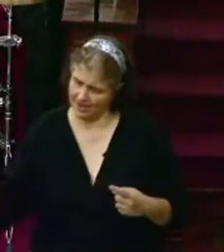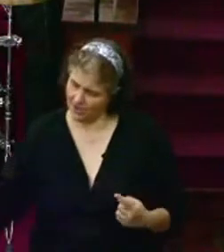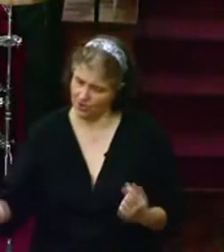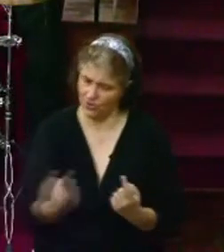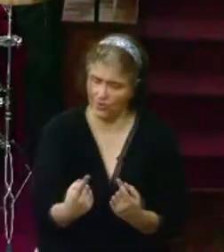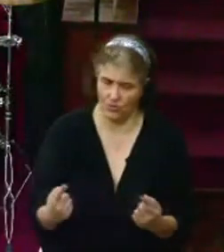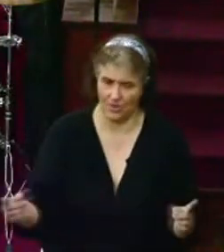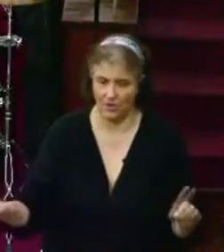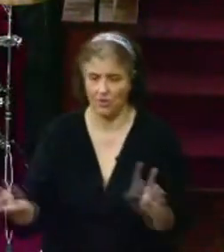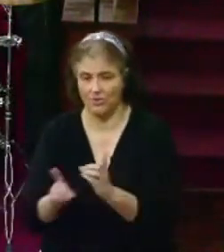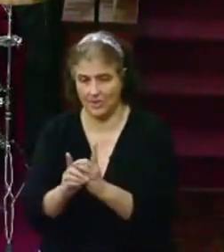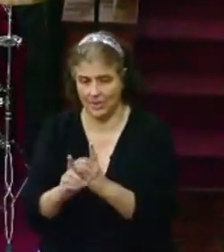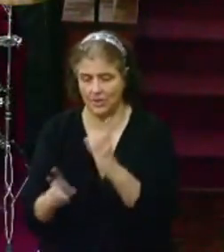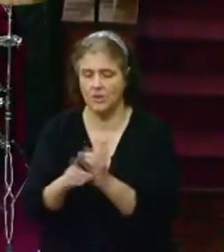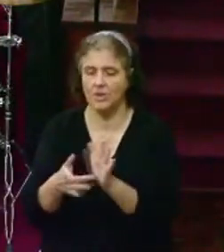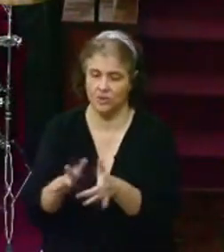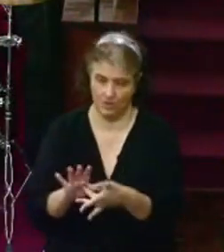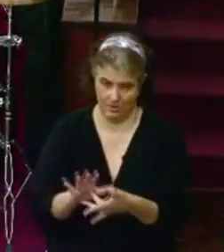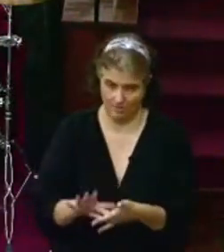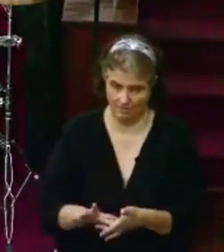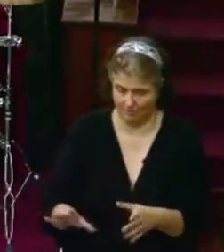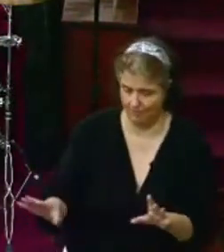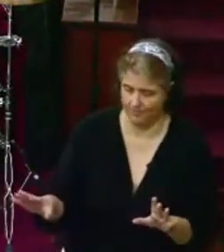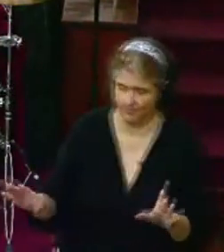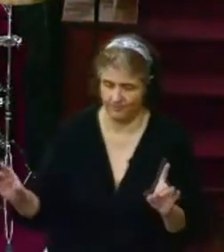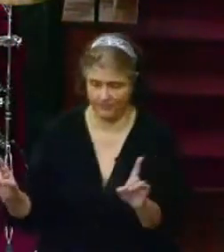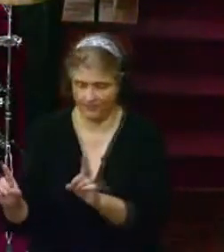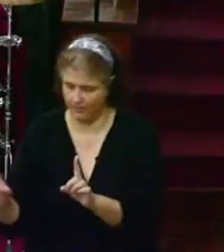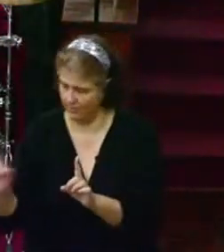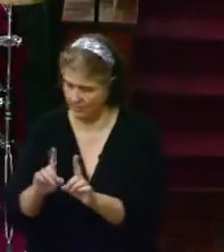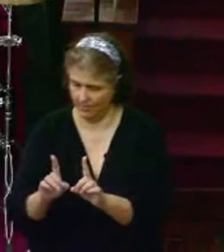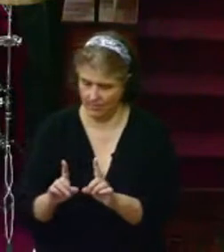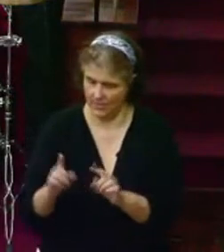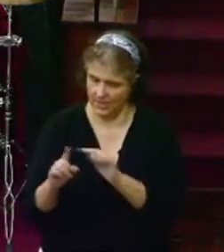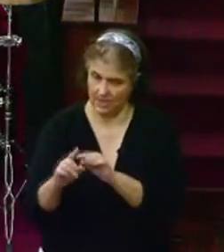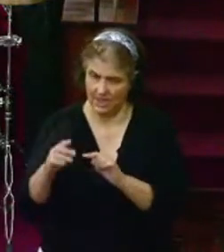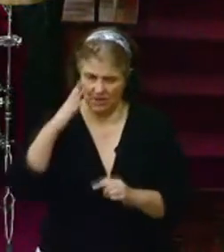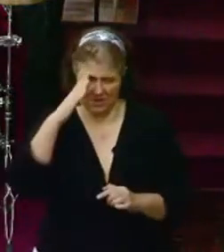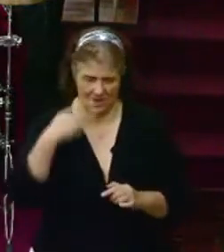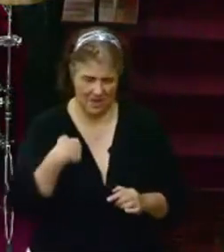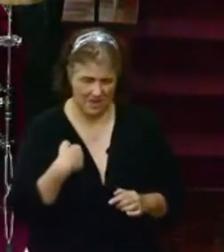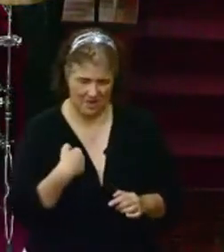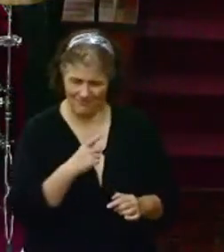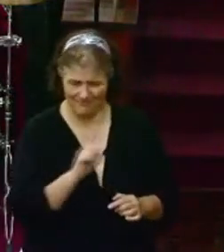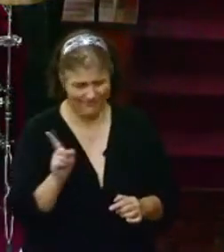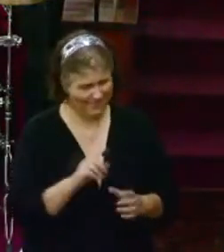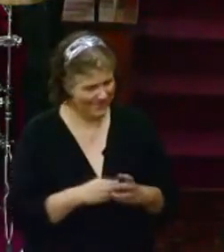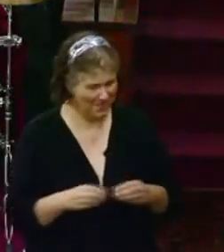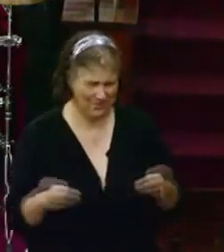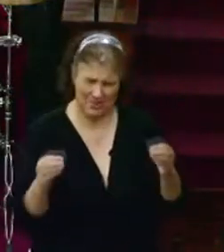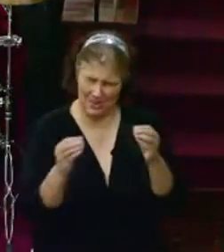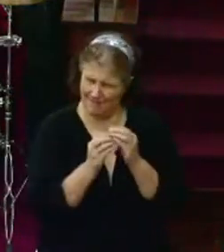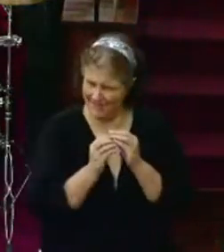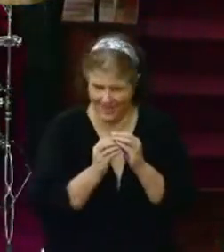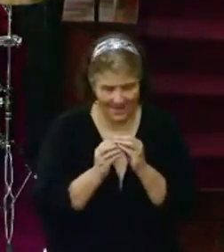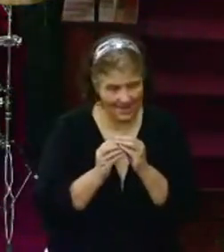que é que acontece, irmãos? O texto diz que aquele centurião diz: eu não sou digno. Eu não sou digno de